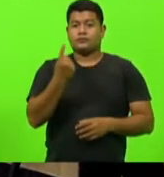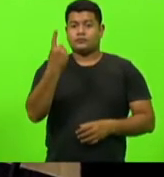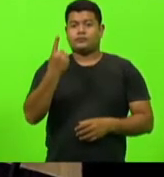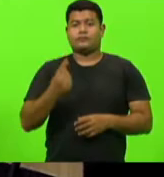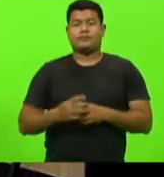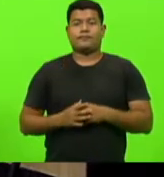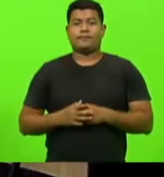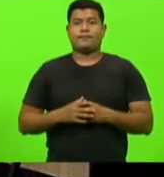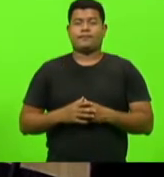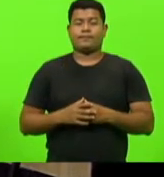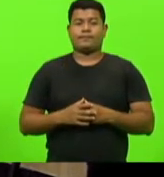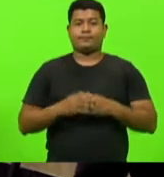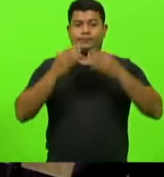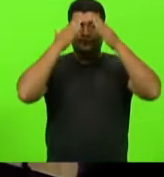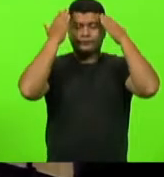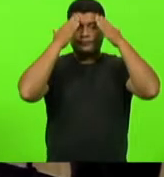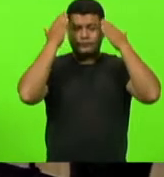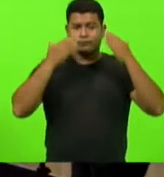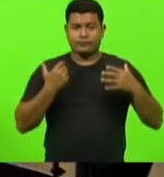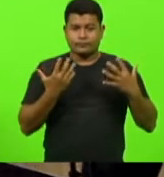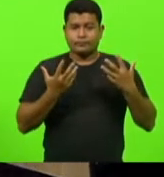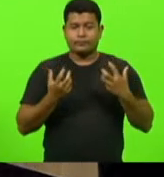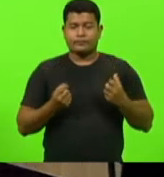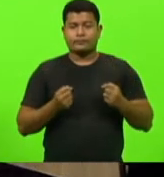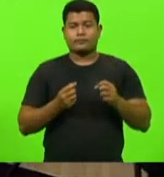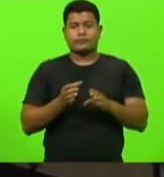Encaminhado o deputado Zé Milton Schiff.